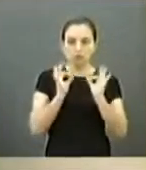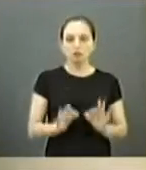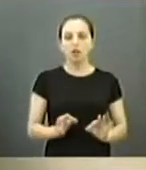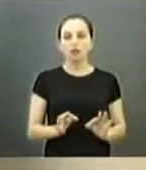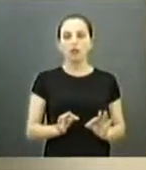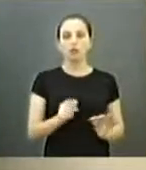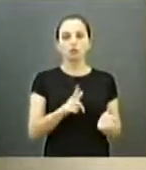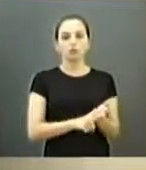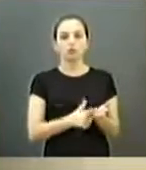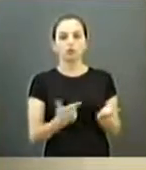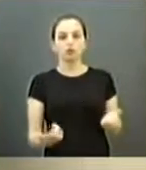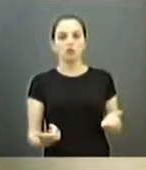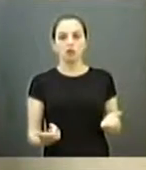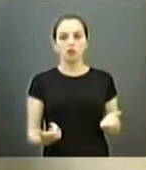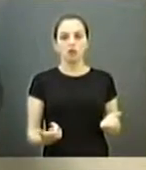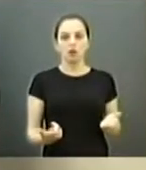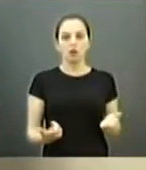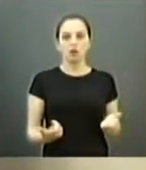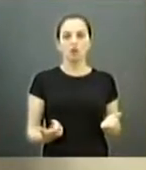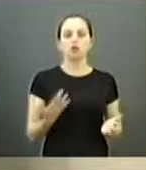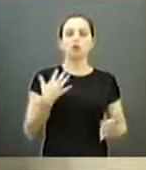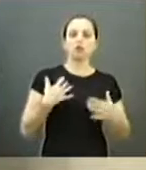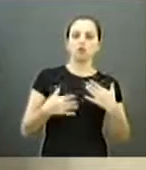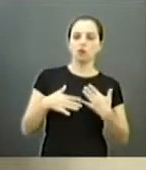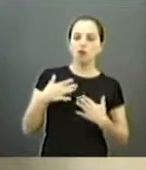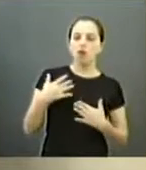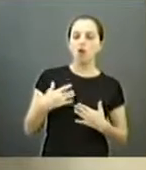aqui. Deixa eu ver aqui, com calma.